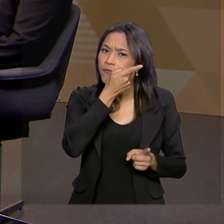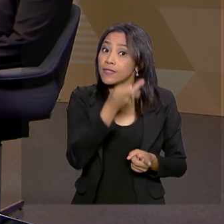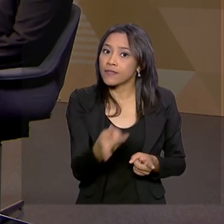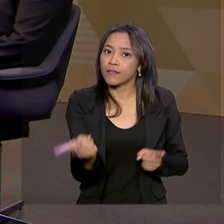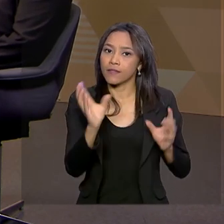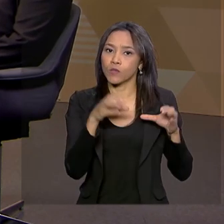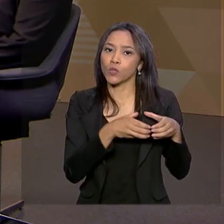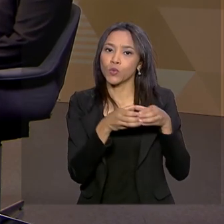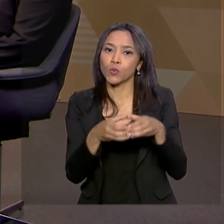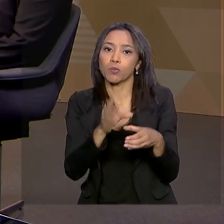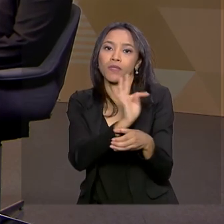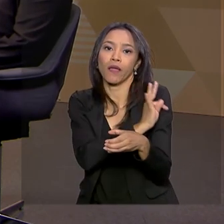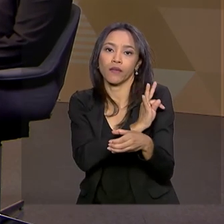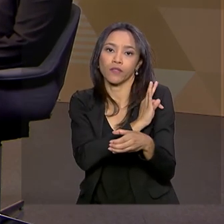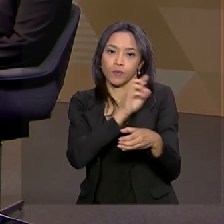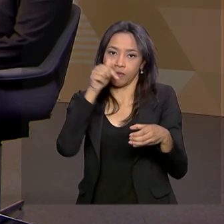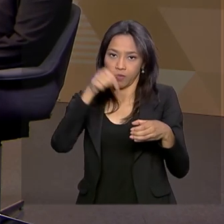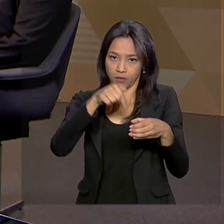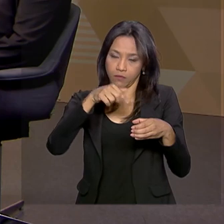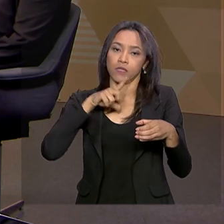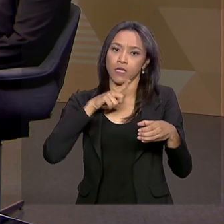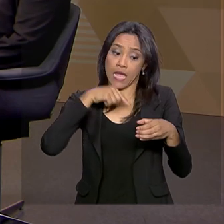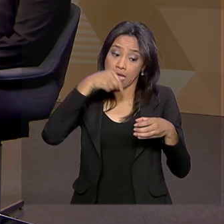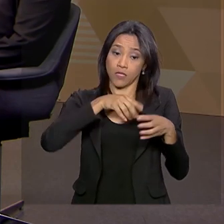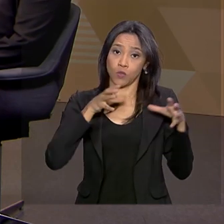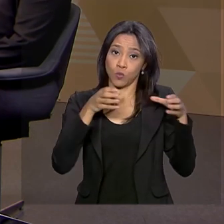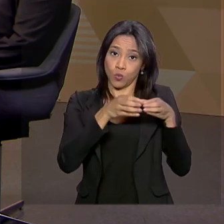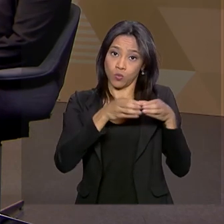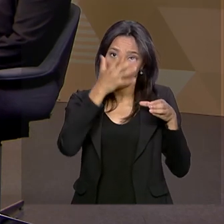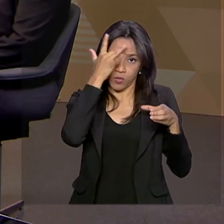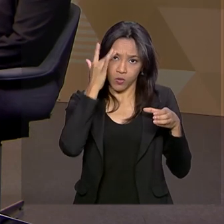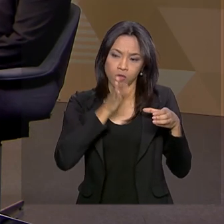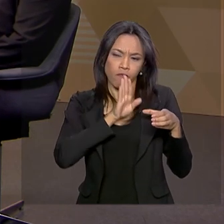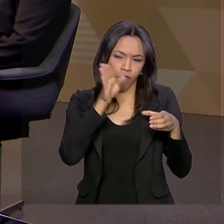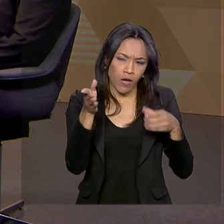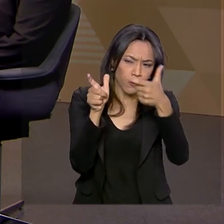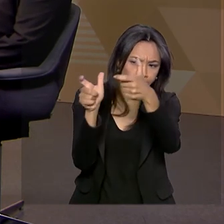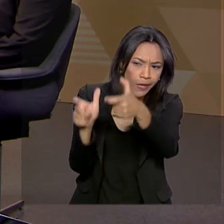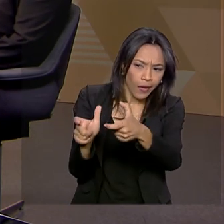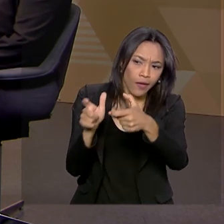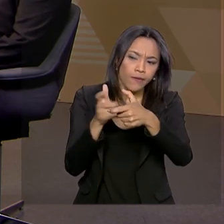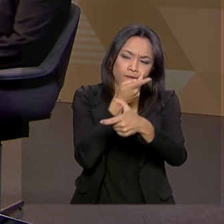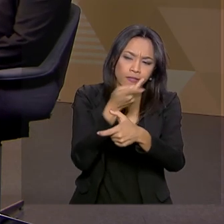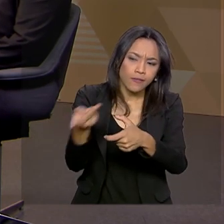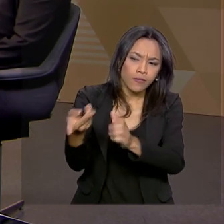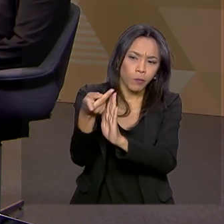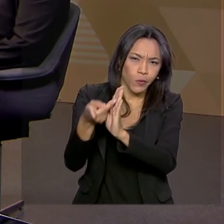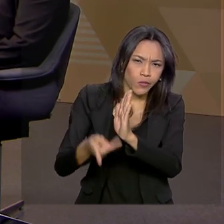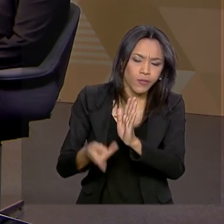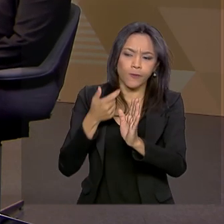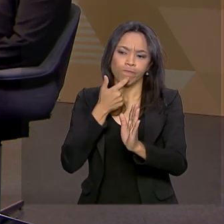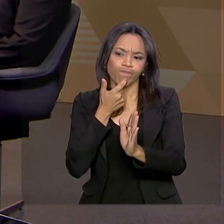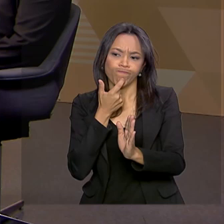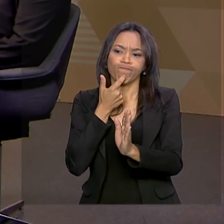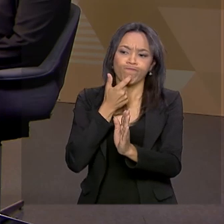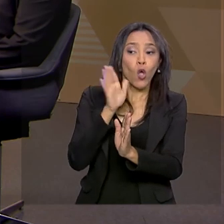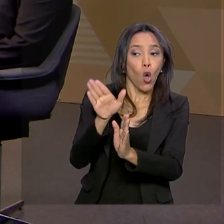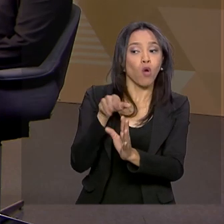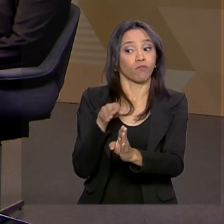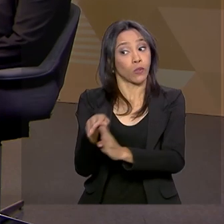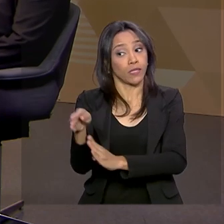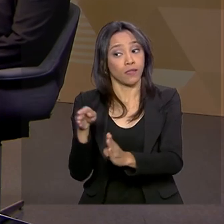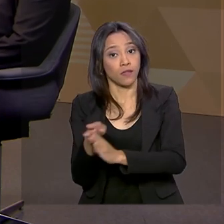Então, as equipes são constituídas, vão a determinados locais, visitam os projetos, fazem algumas